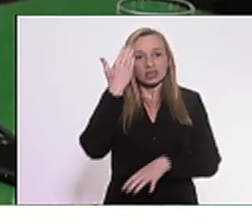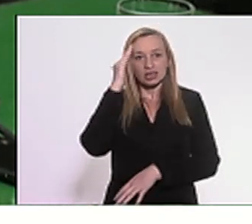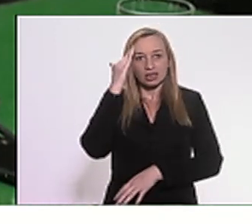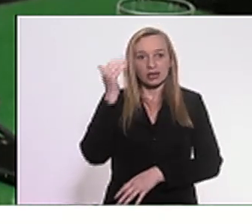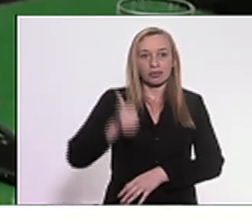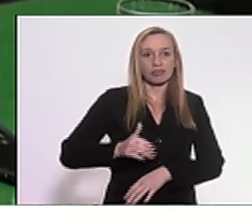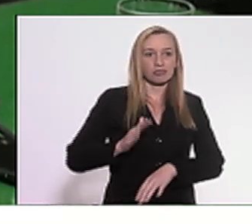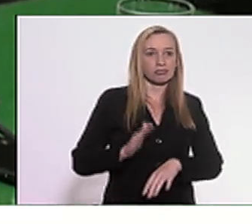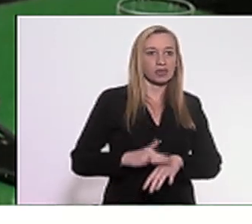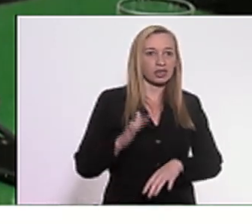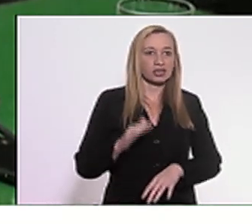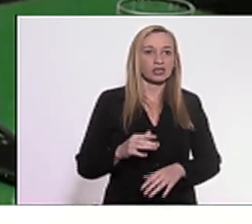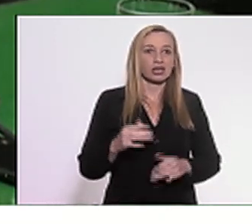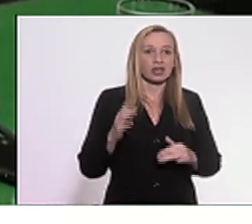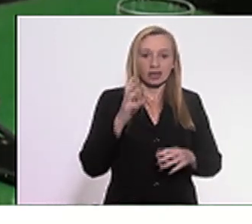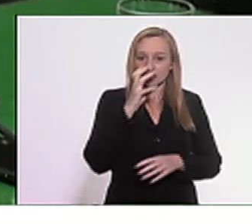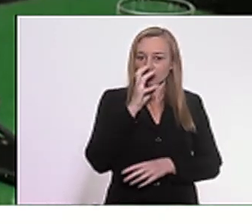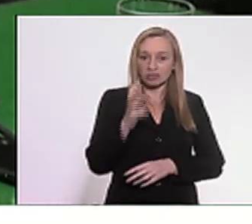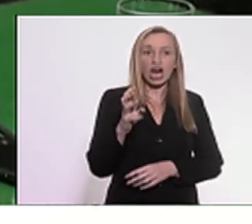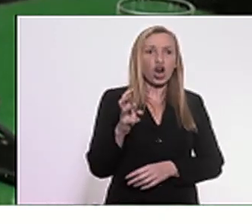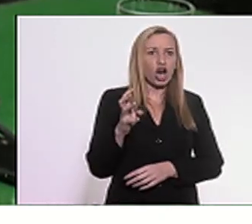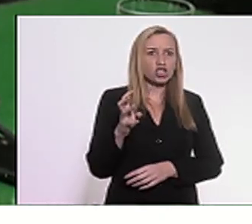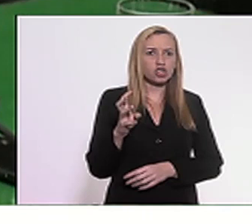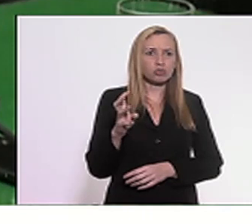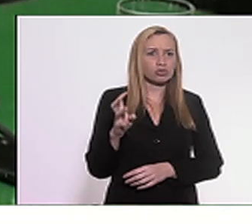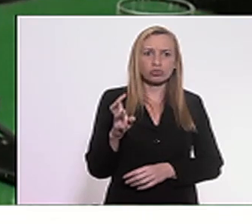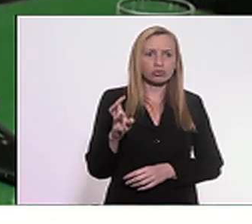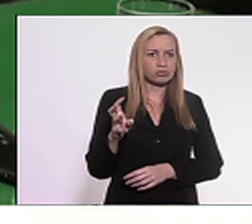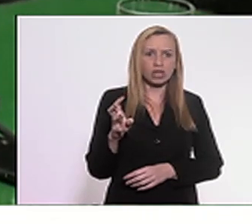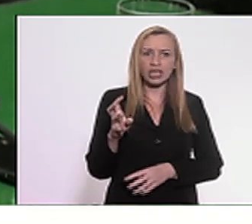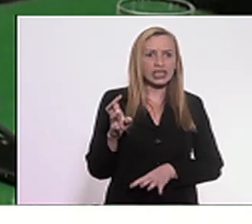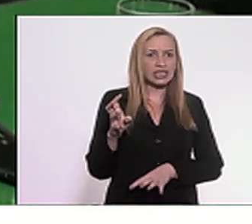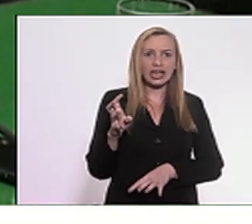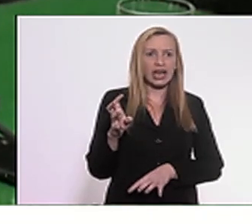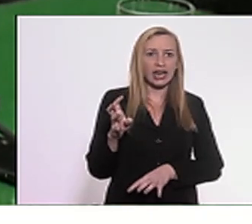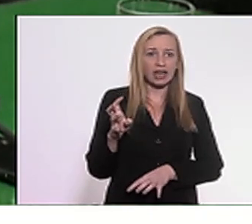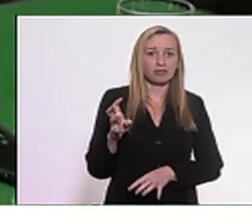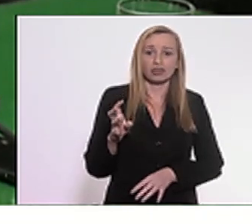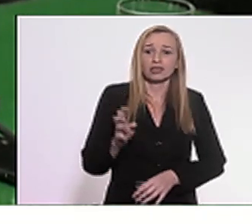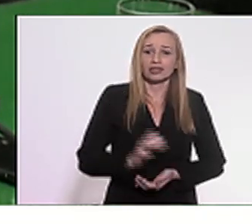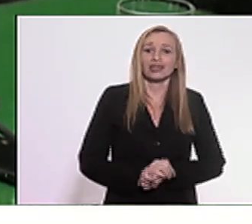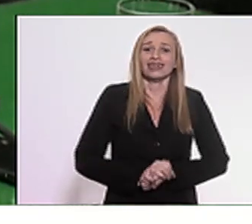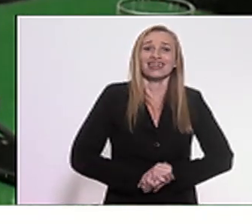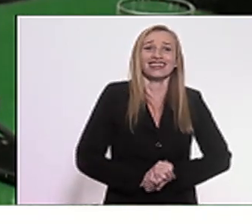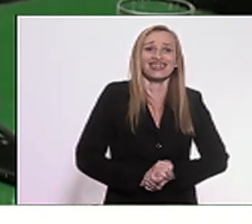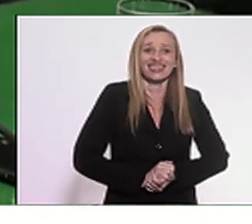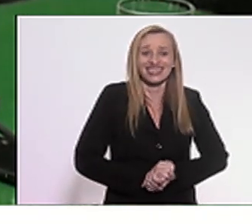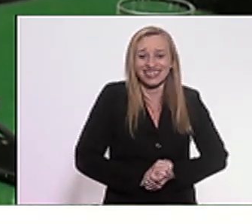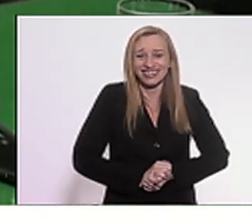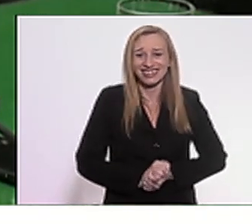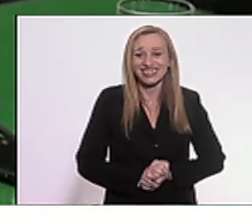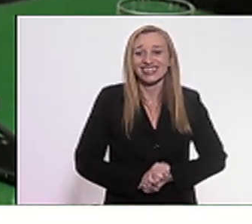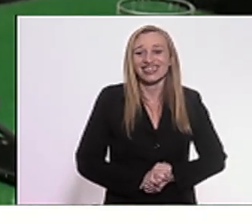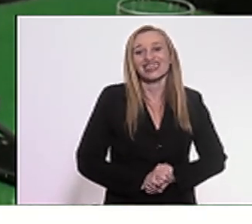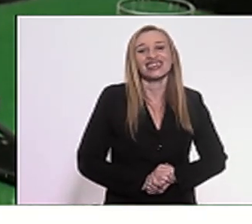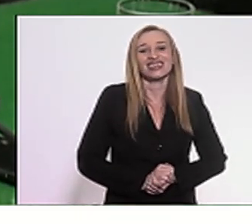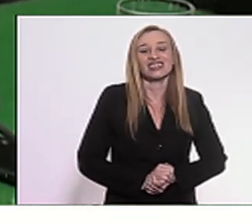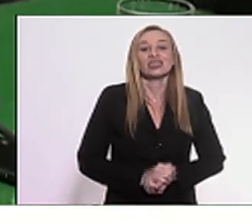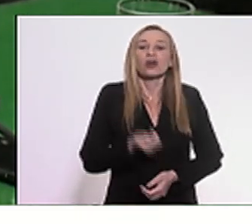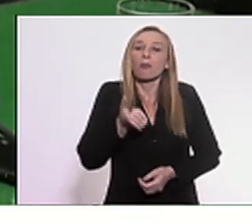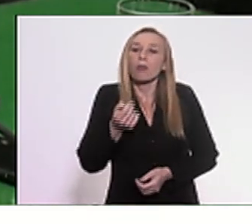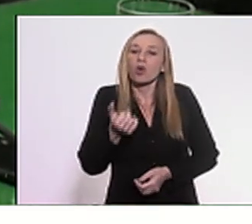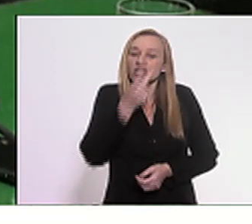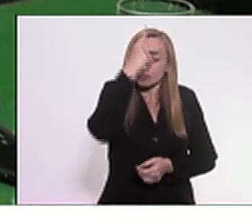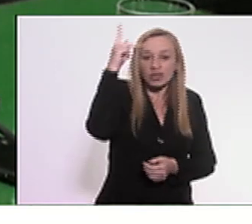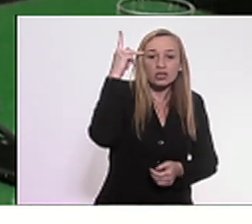tranquilo que as denúncias serão institucionalizadas, não há, como eu disse, é exceção, né? São poucas pessoas